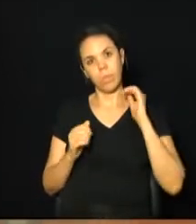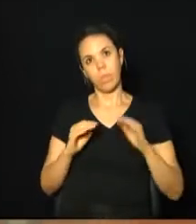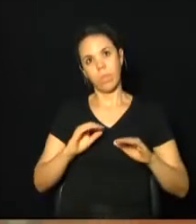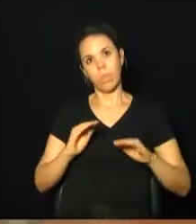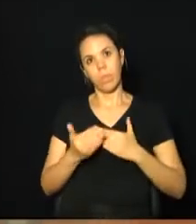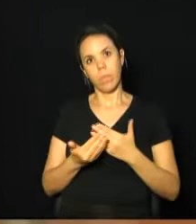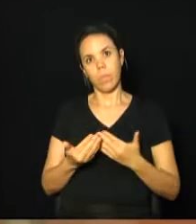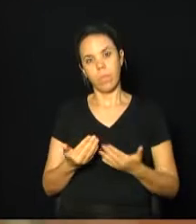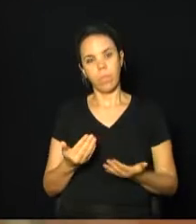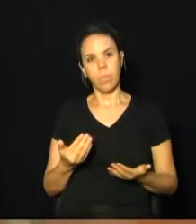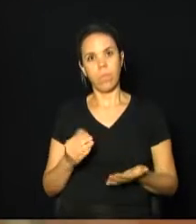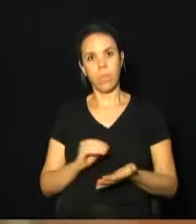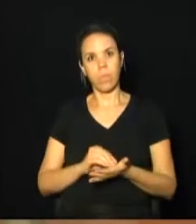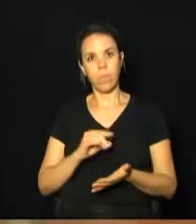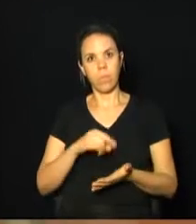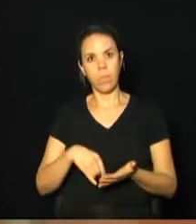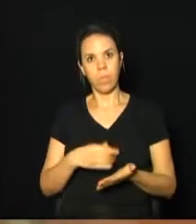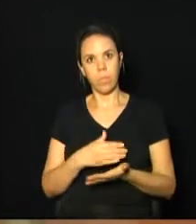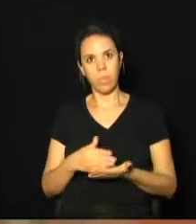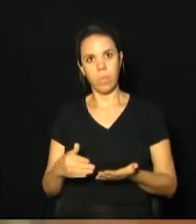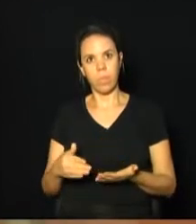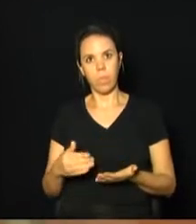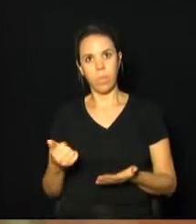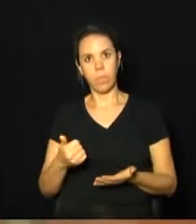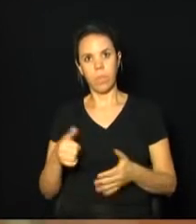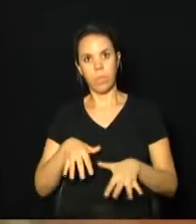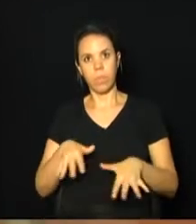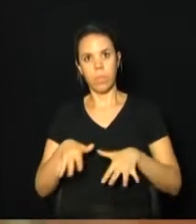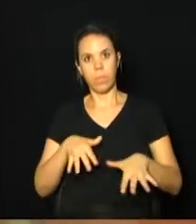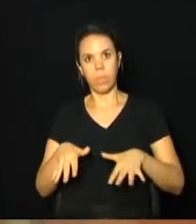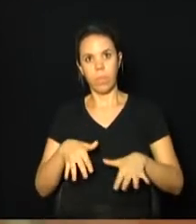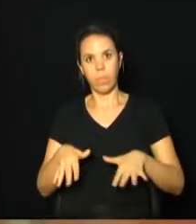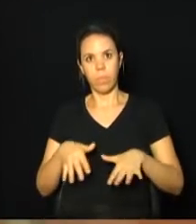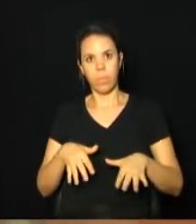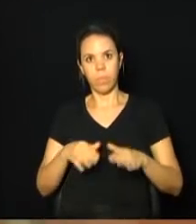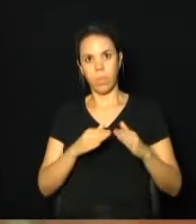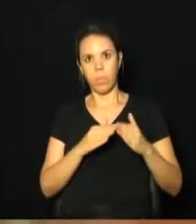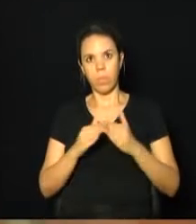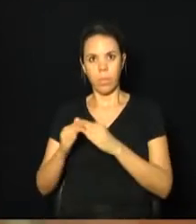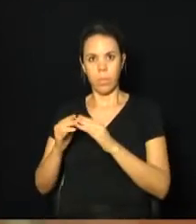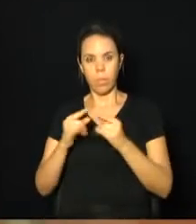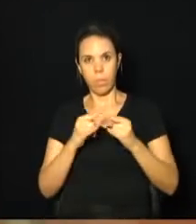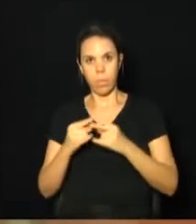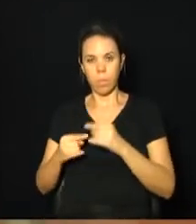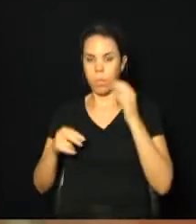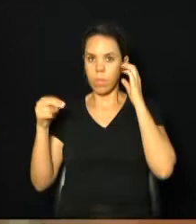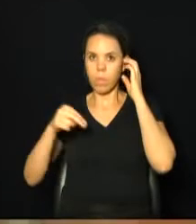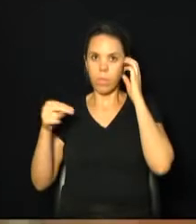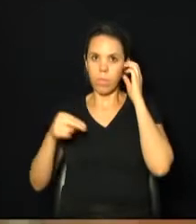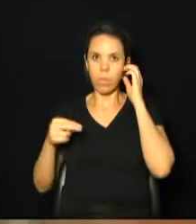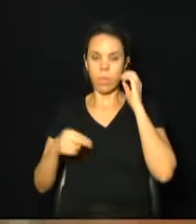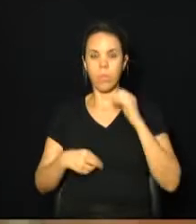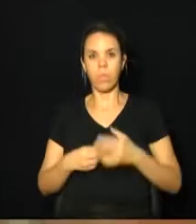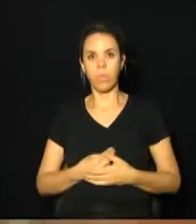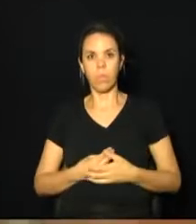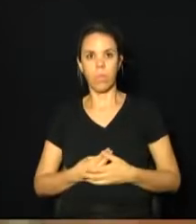irregular. Quando começou a ter a primeira movimentação de terra, foi em novembro de